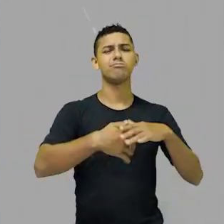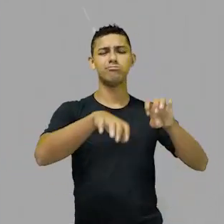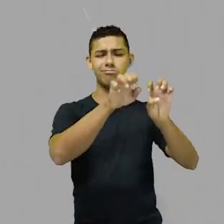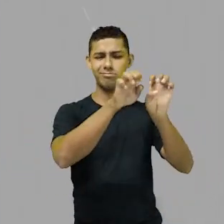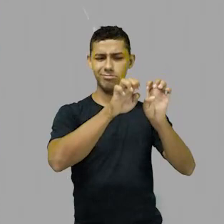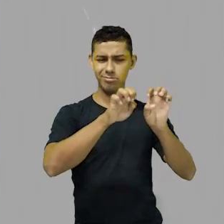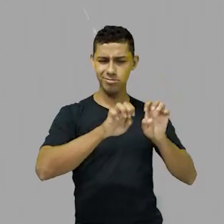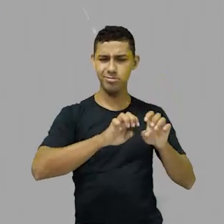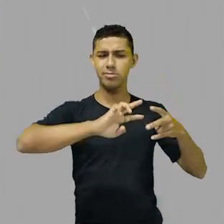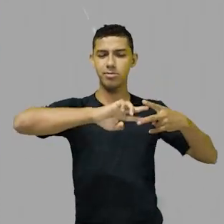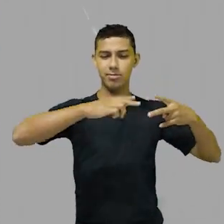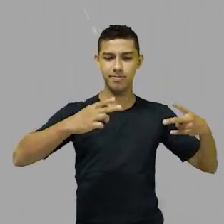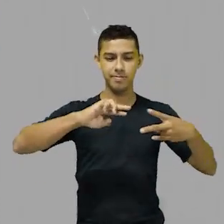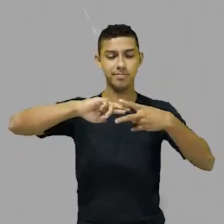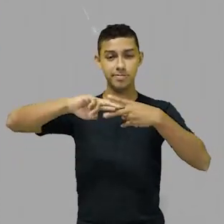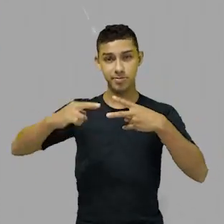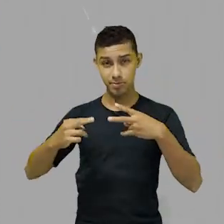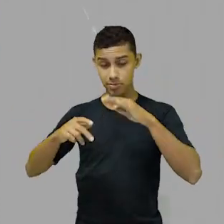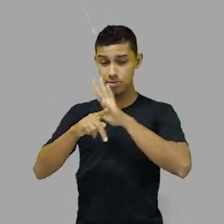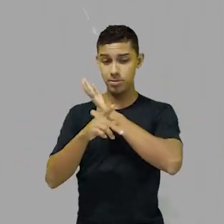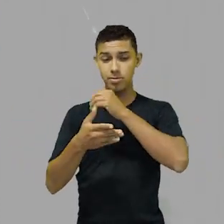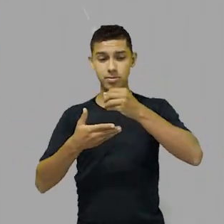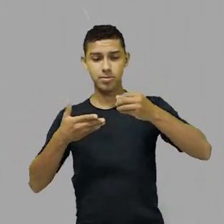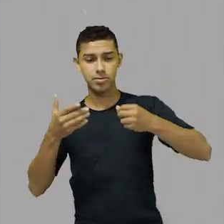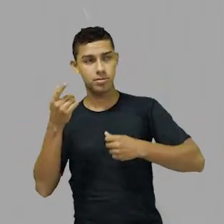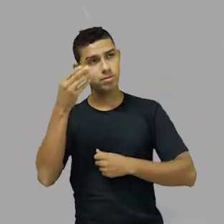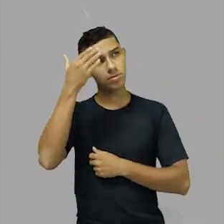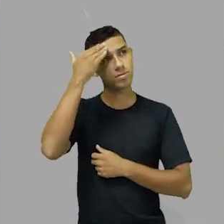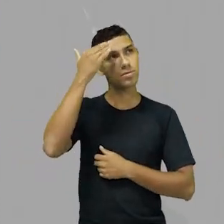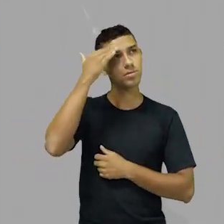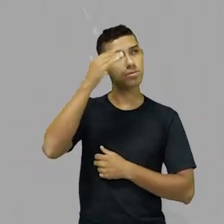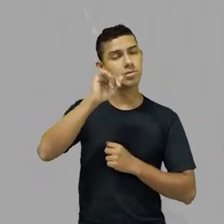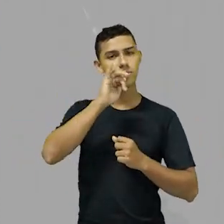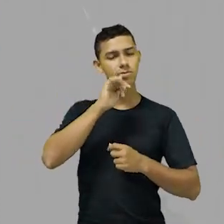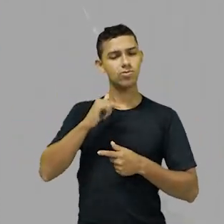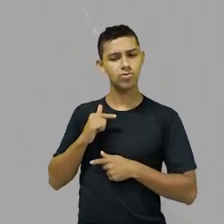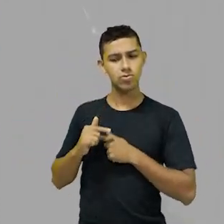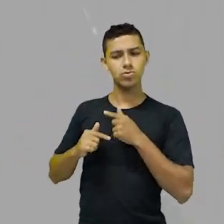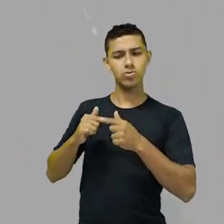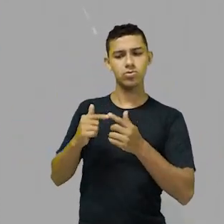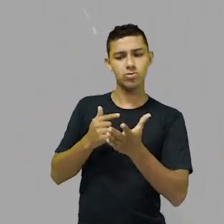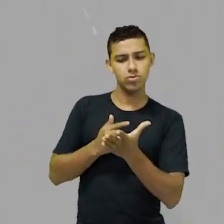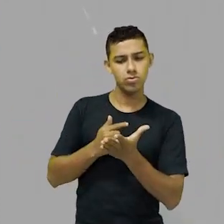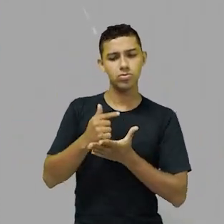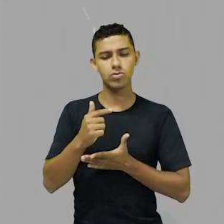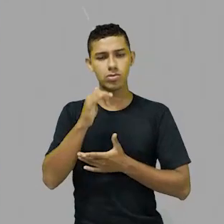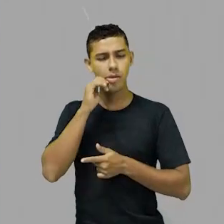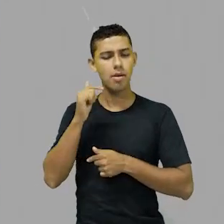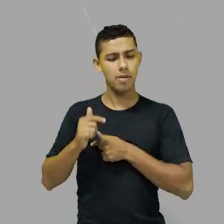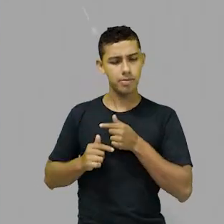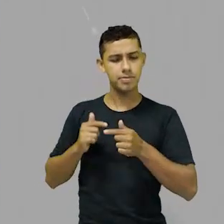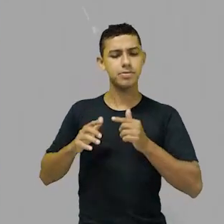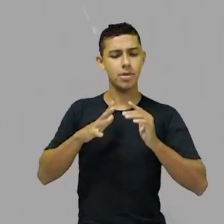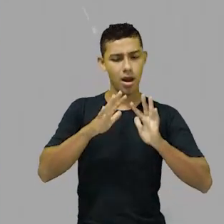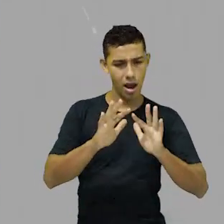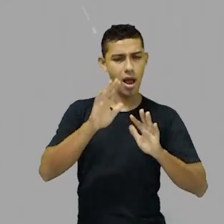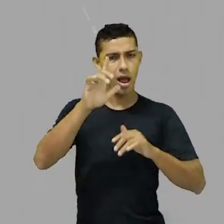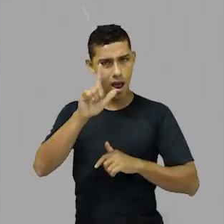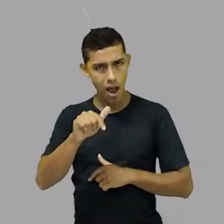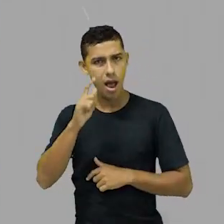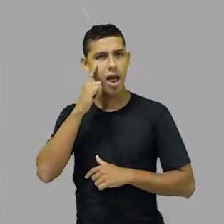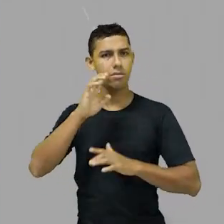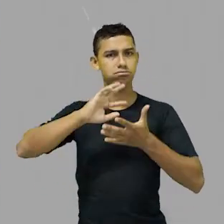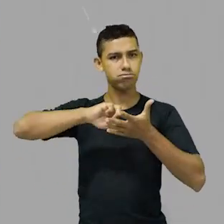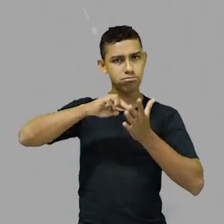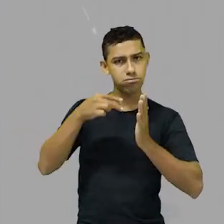ácidos nucleicos, elas são uma base para que você possa entender um pouco da genética. Então, é como se fosse uma revisão, na verdade é uma revisão